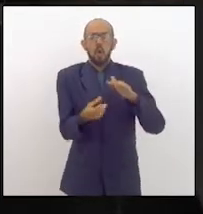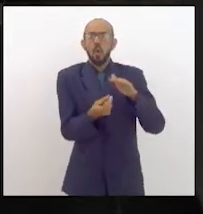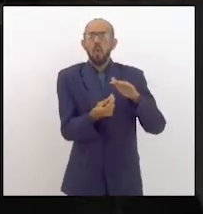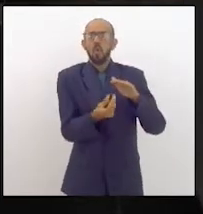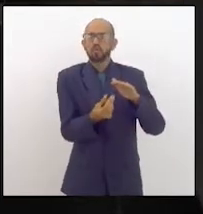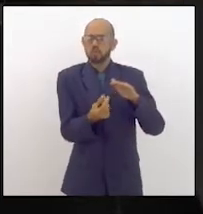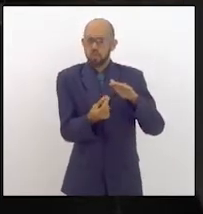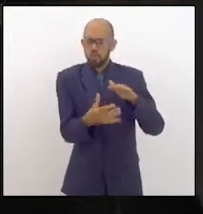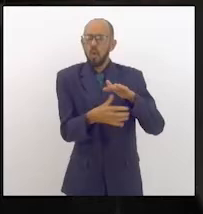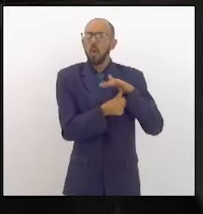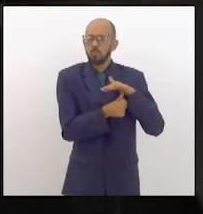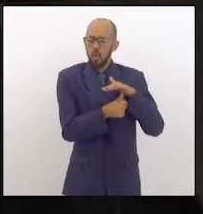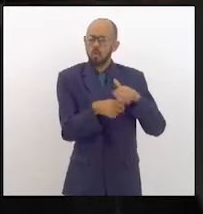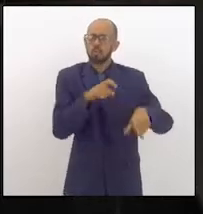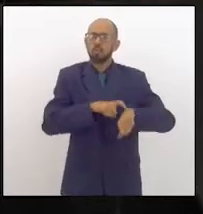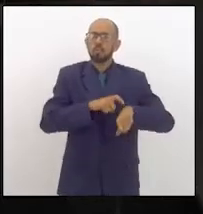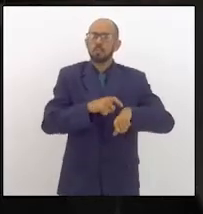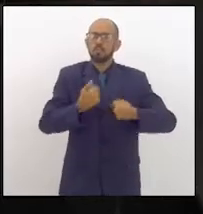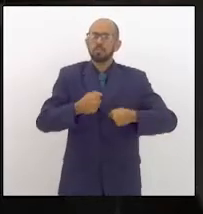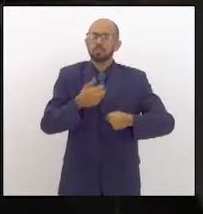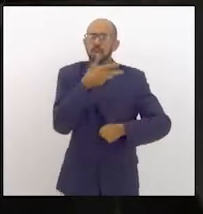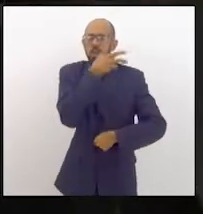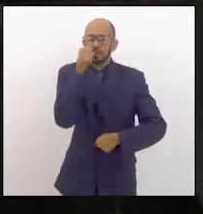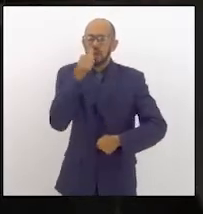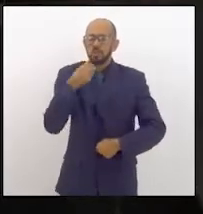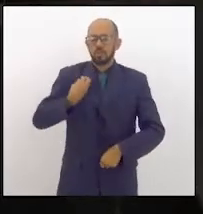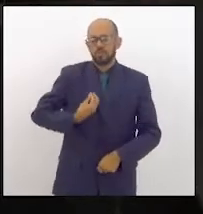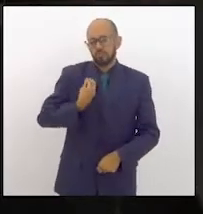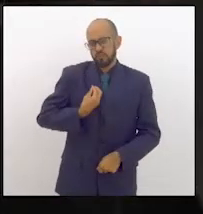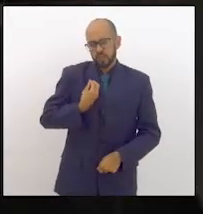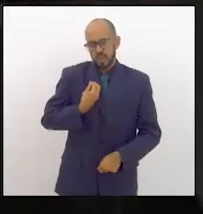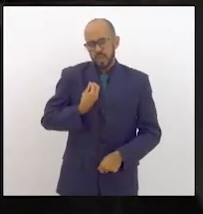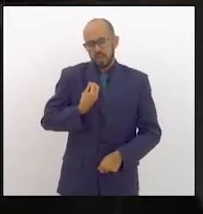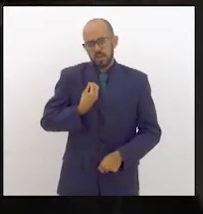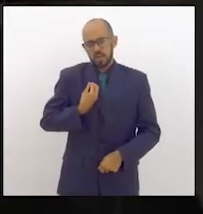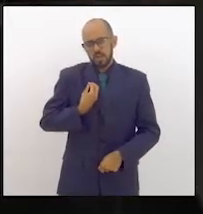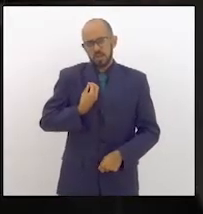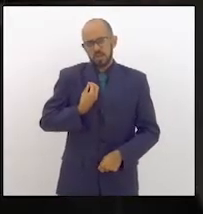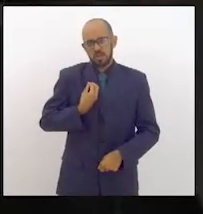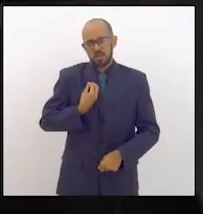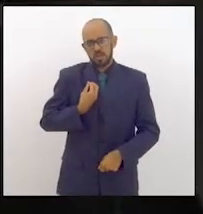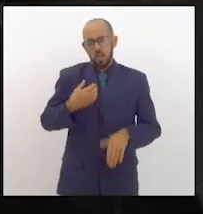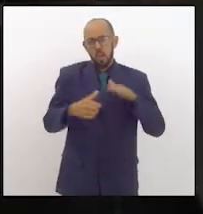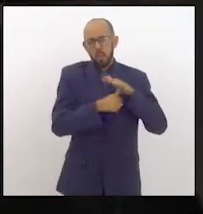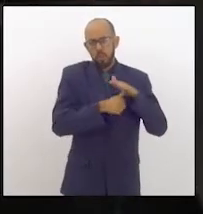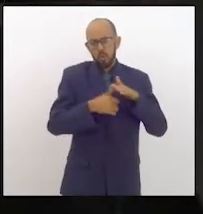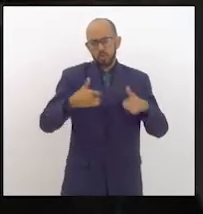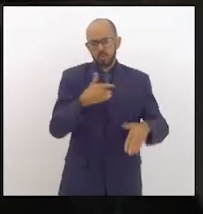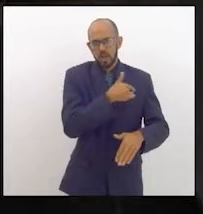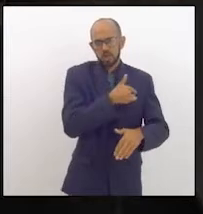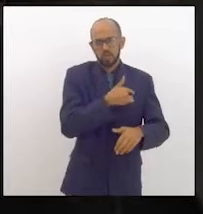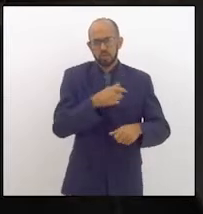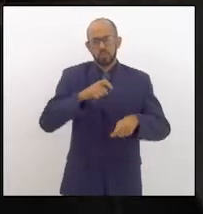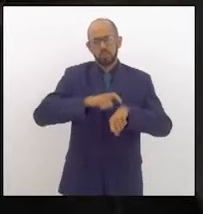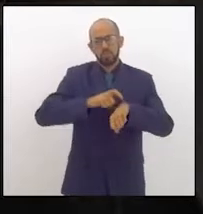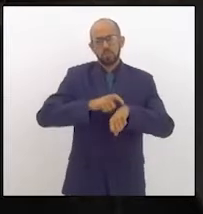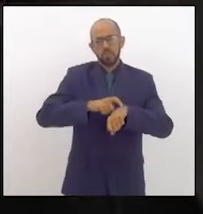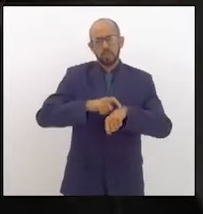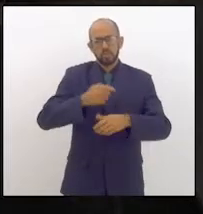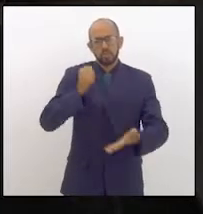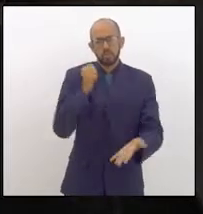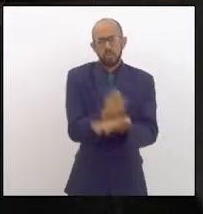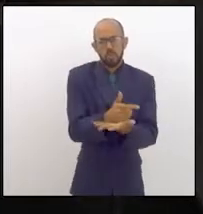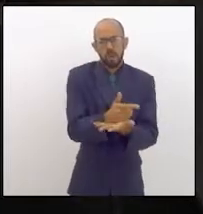hora que deveria estar salvando vidas roubou da Saúde quando deveria estar comprando respiradores ele